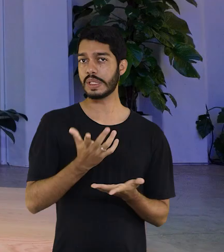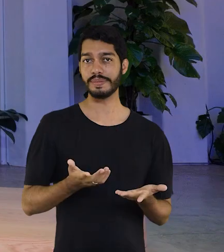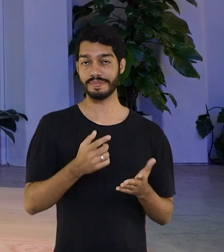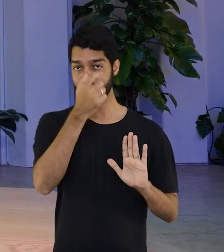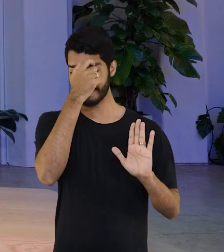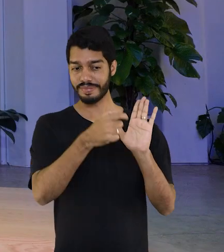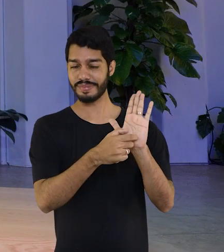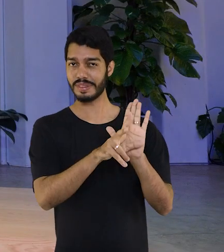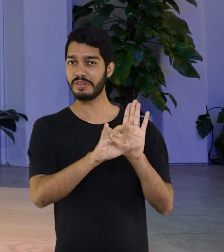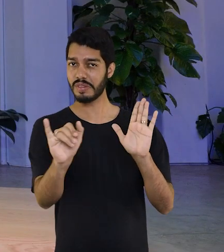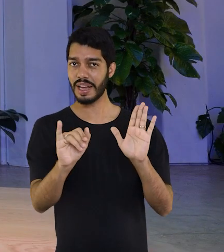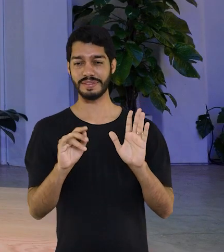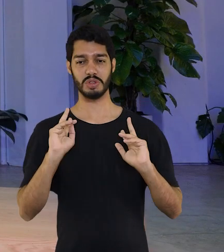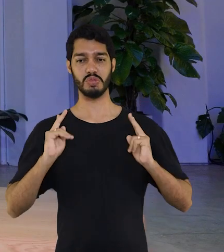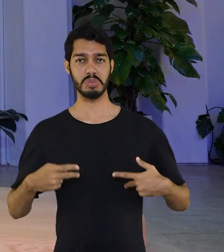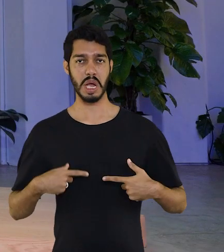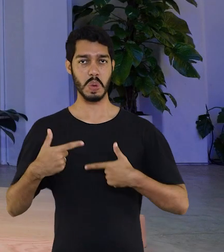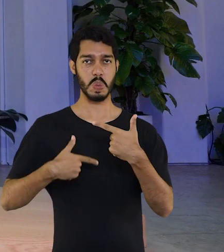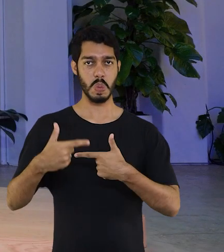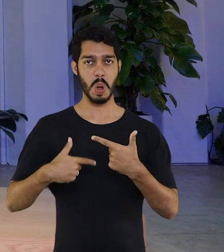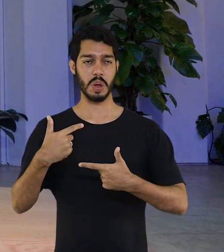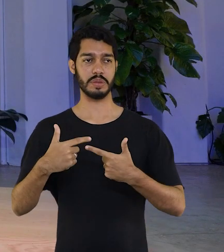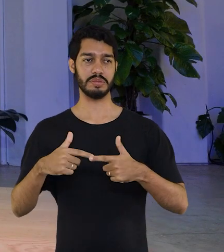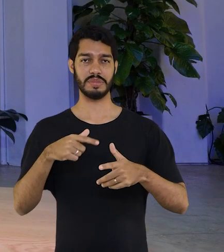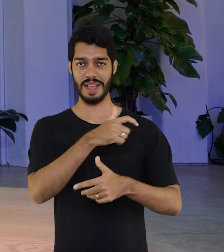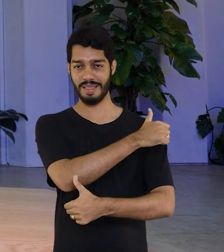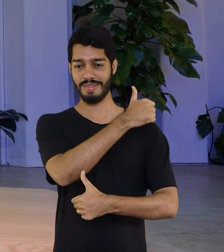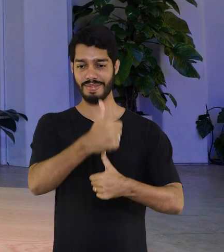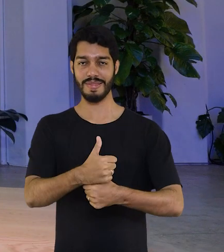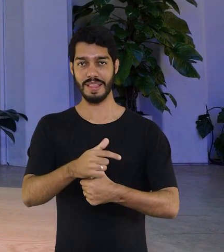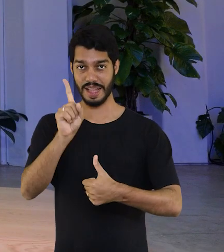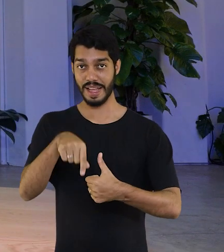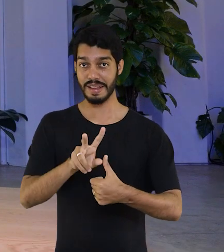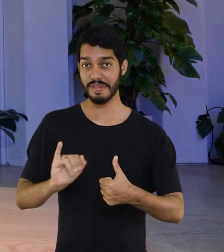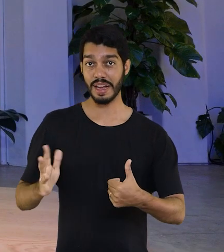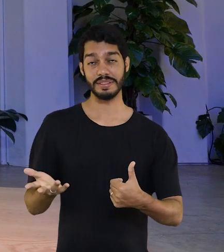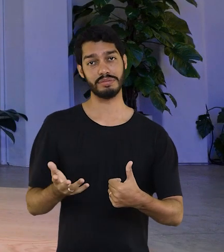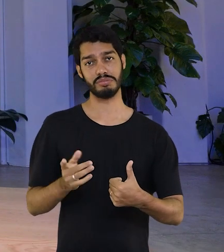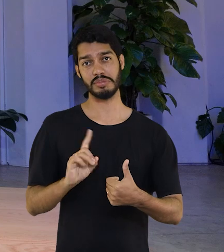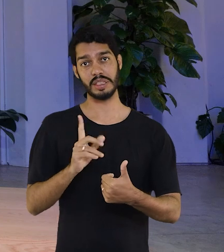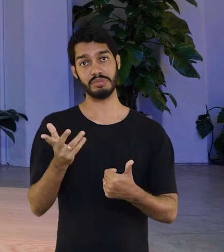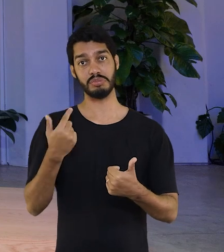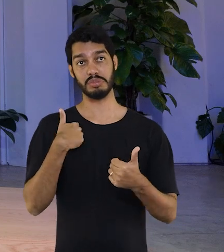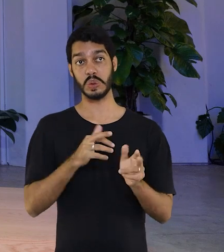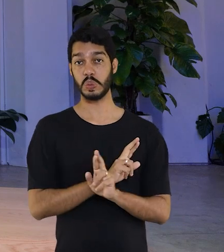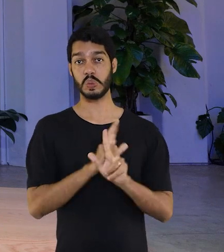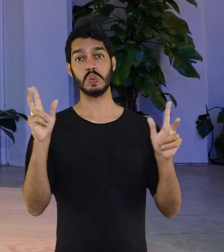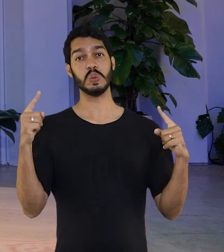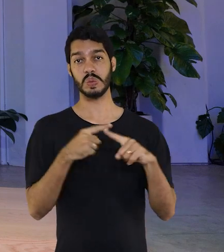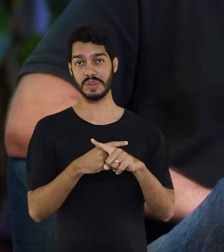bem distópica, assim, que a inteligência artificial ela não vai acabar com os empregos, ela vai dominar o mundo, né? É um assunto